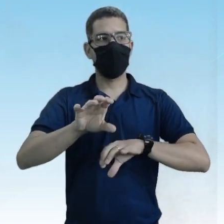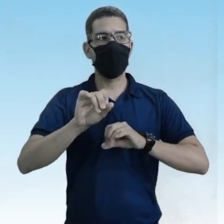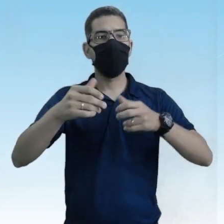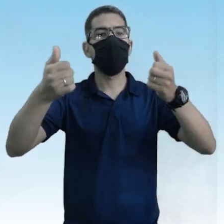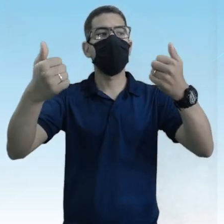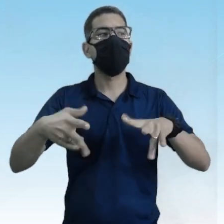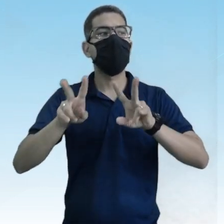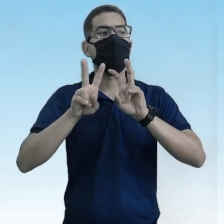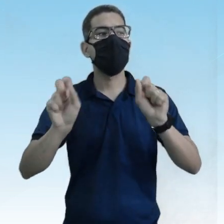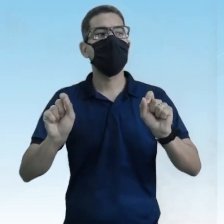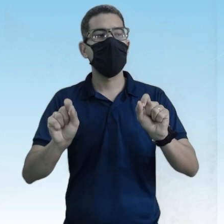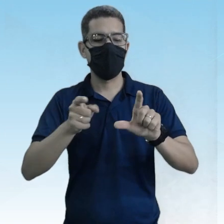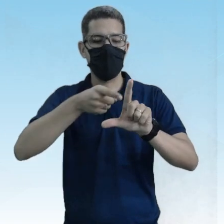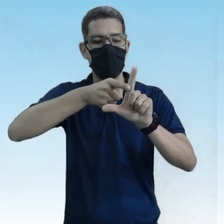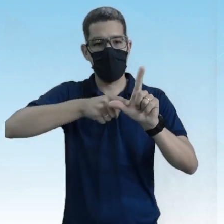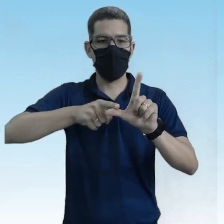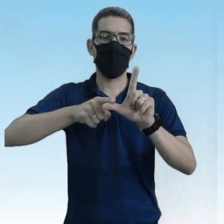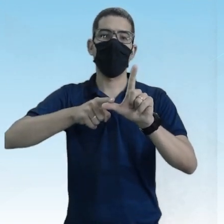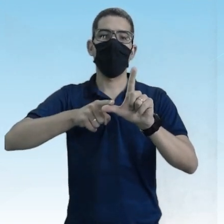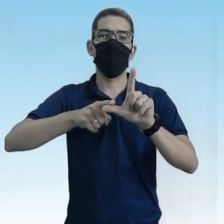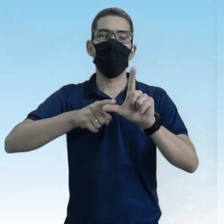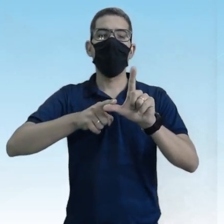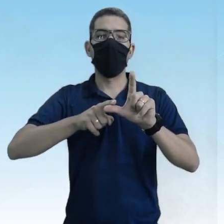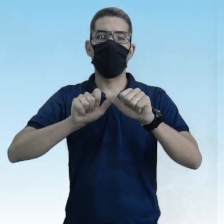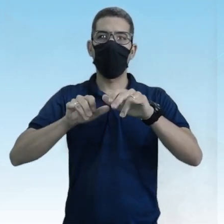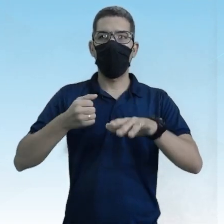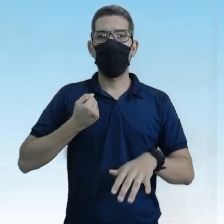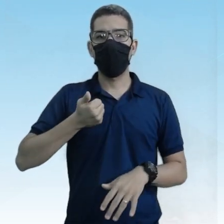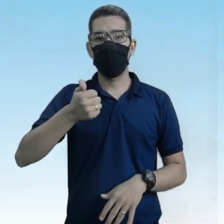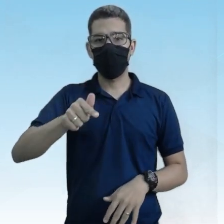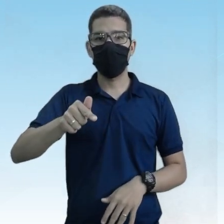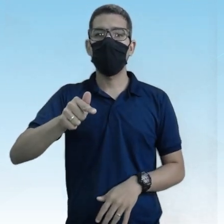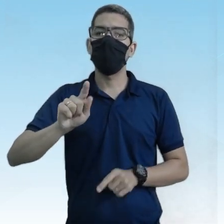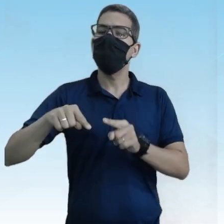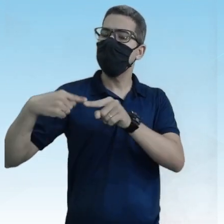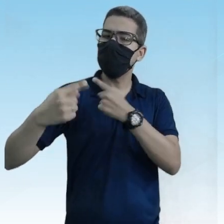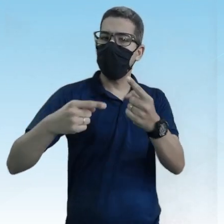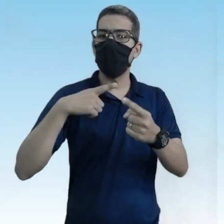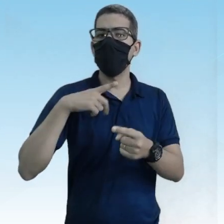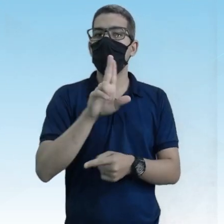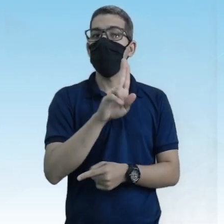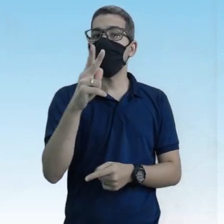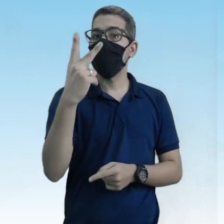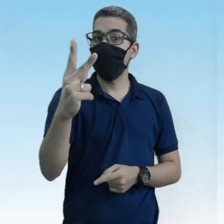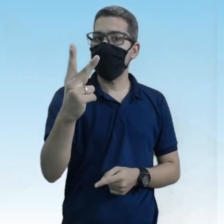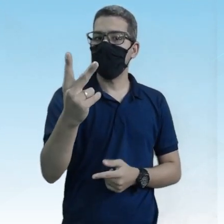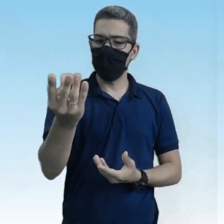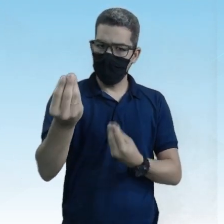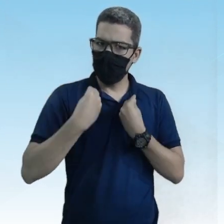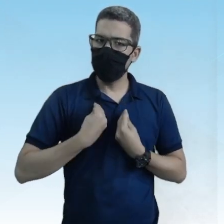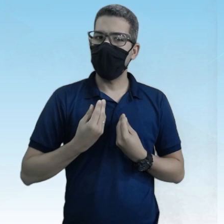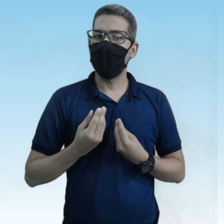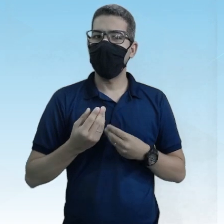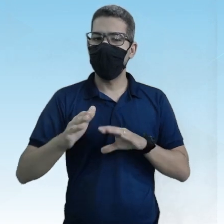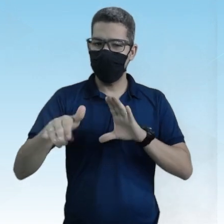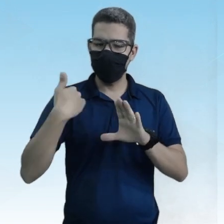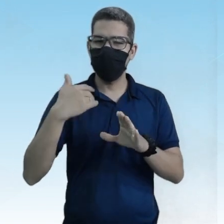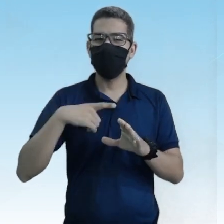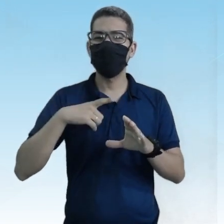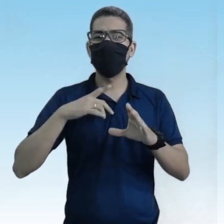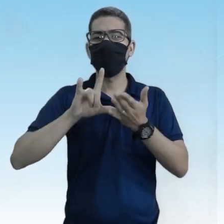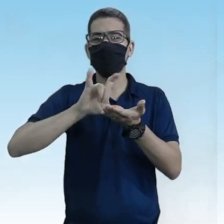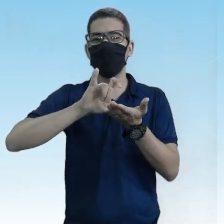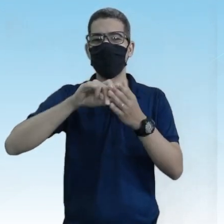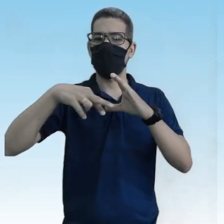sobre ângulos, aula de número 17. E nas próximas videoaulas eu vou querer falar o teu nome. Então, se inscreve aí no Instagram, Robertão